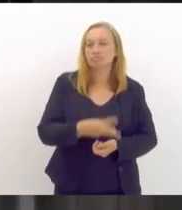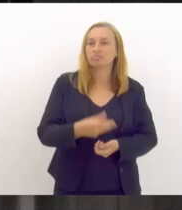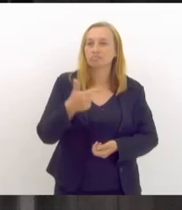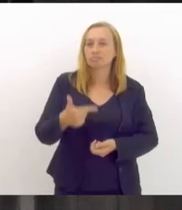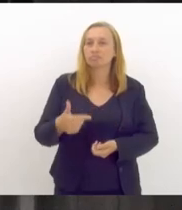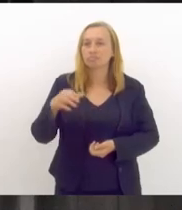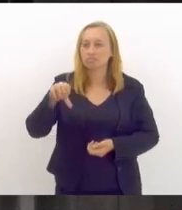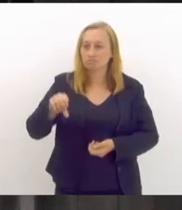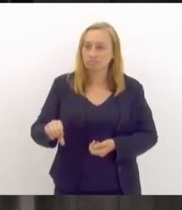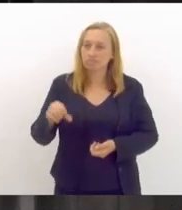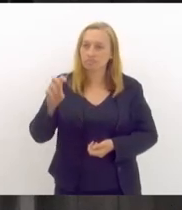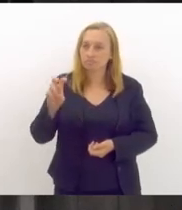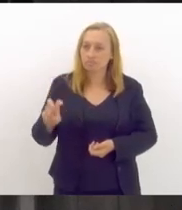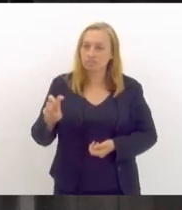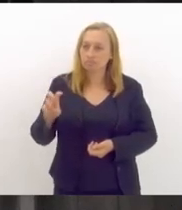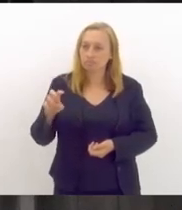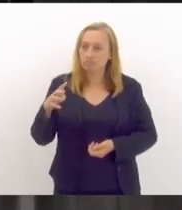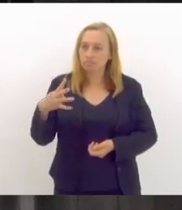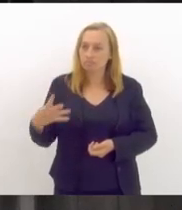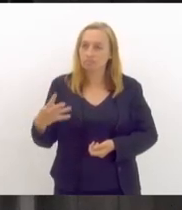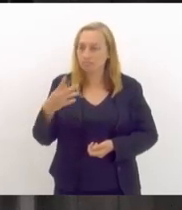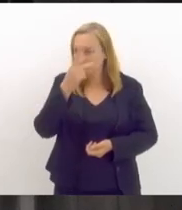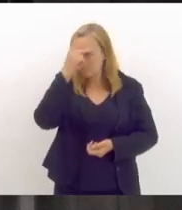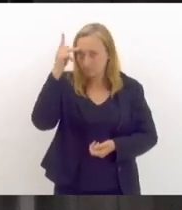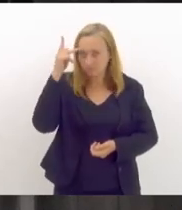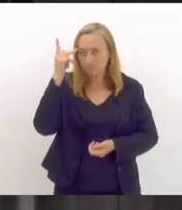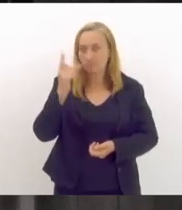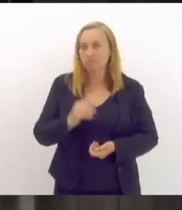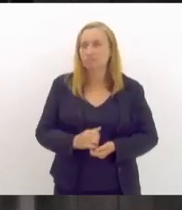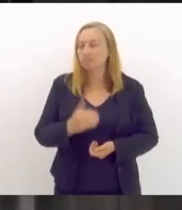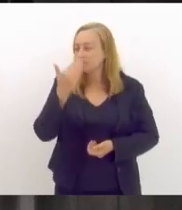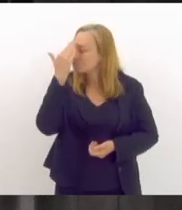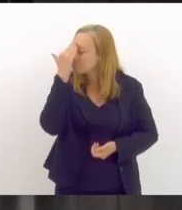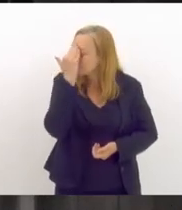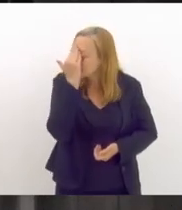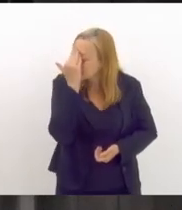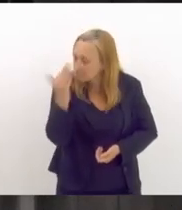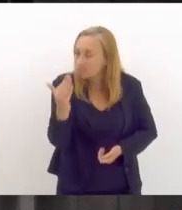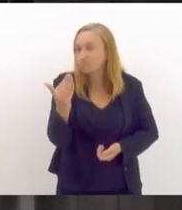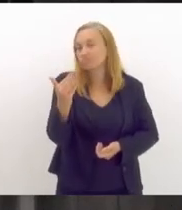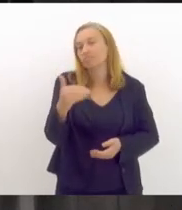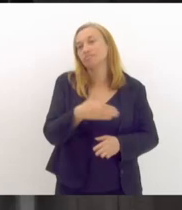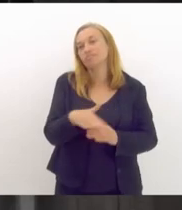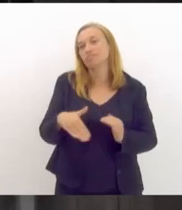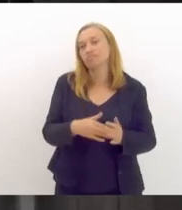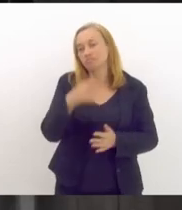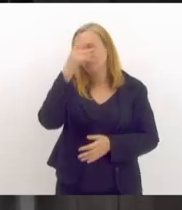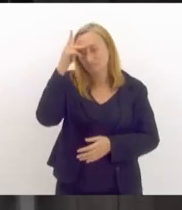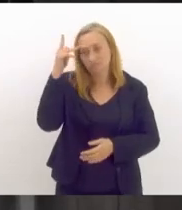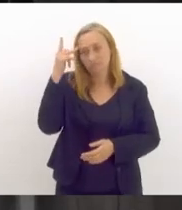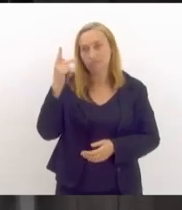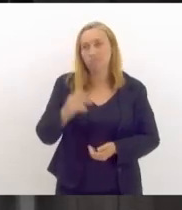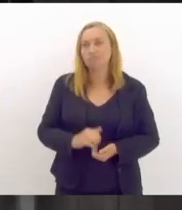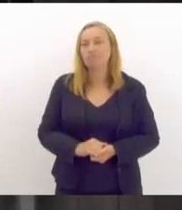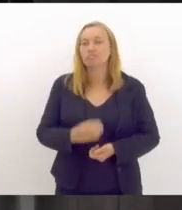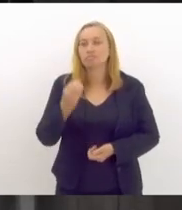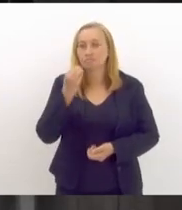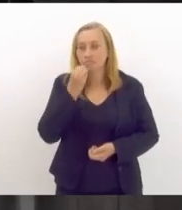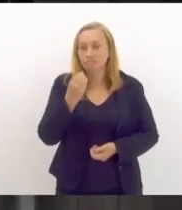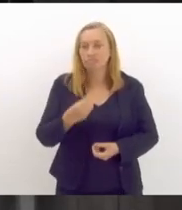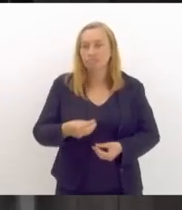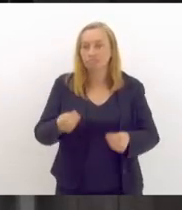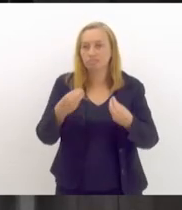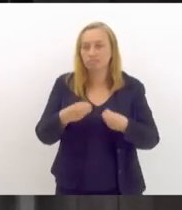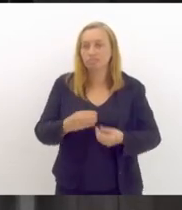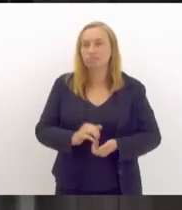32.954 pessoas Então externar minha gratidão a todas essas pessoas que me deram essa oportunidade de poder